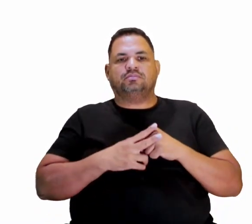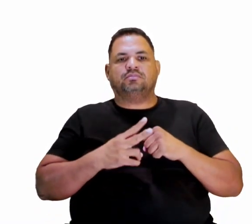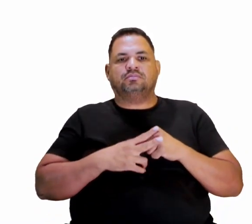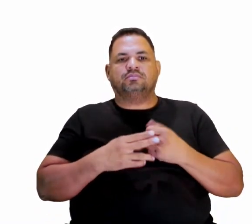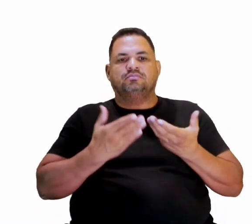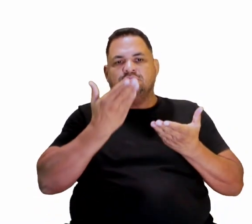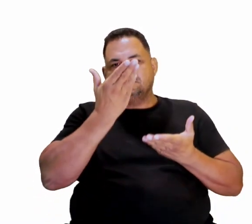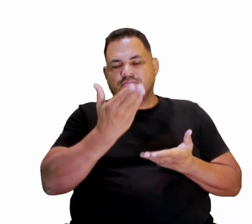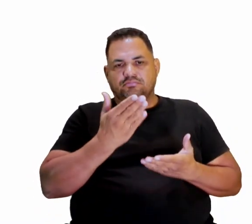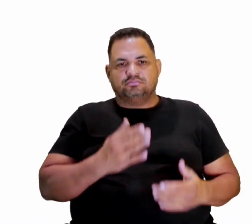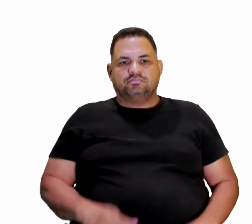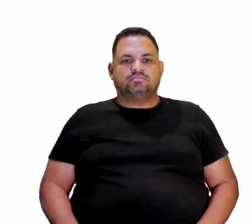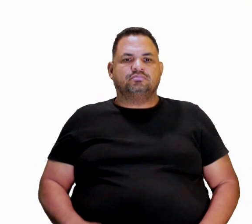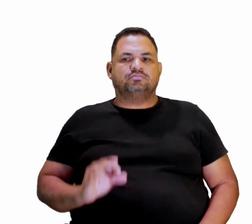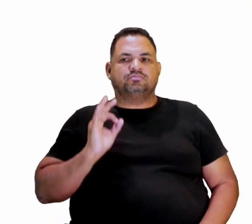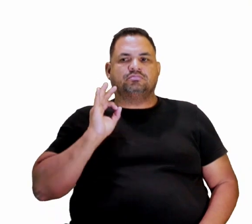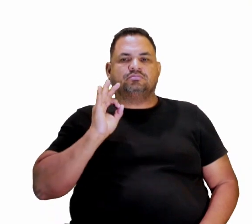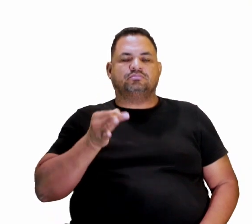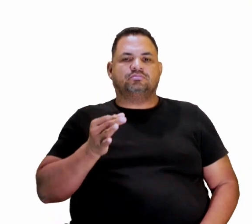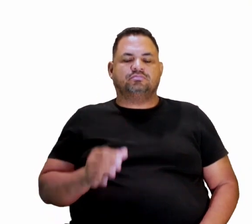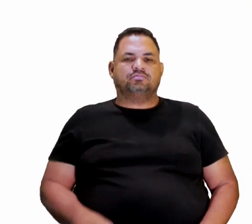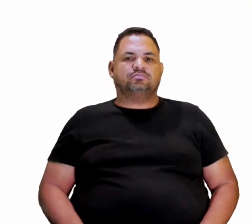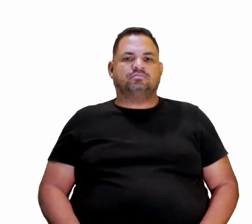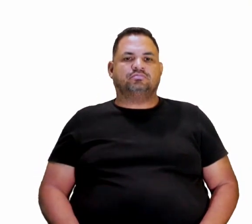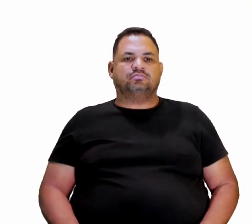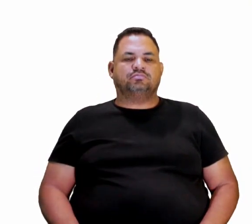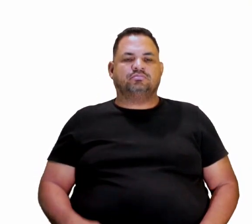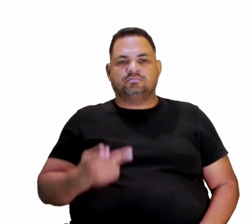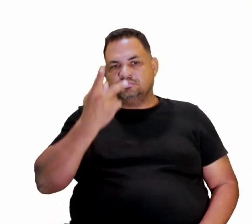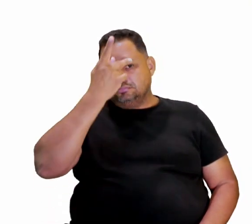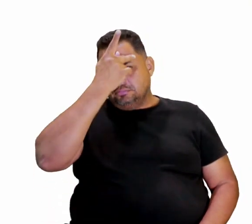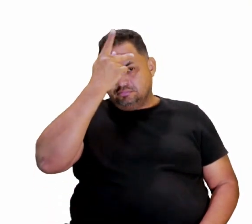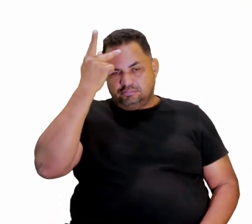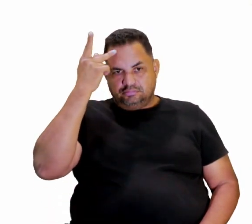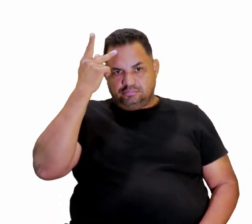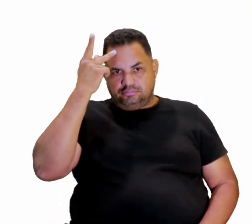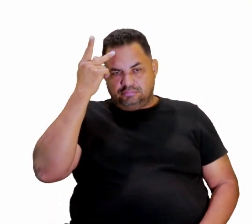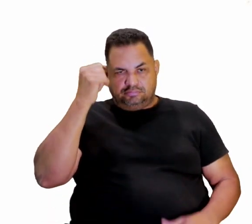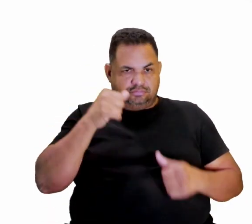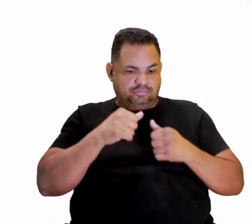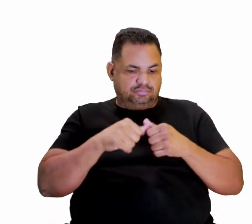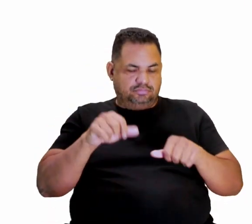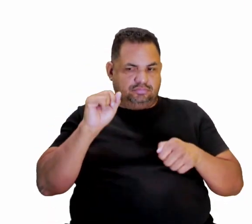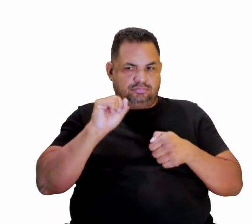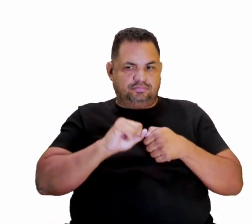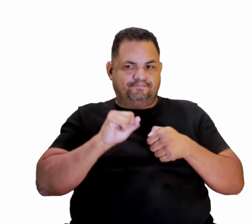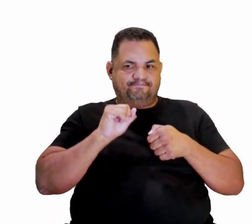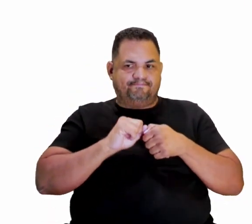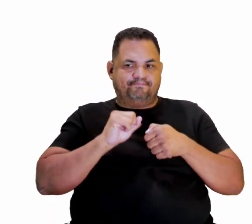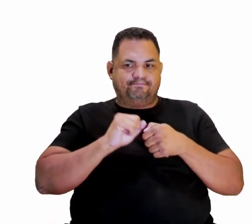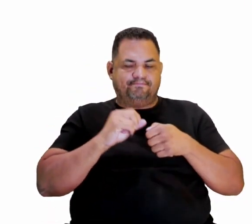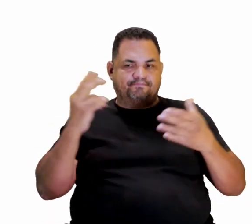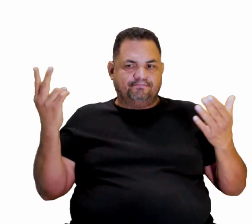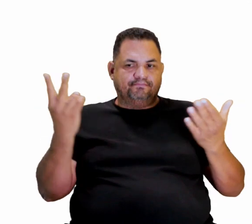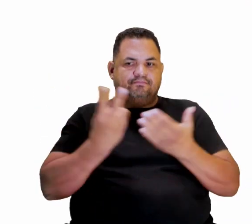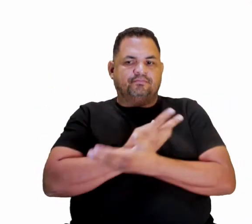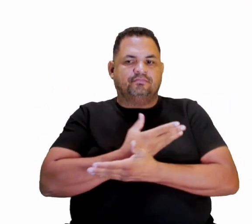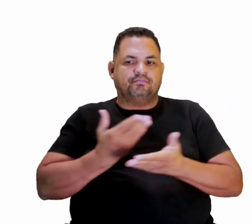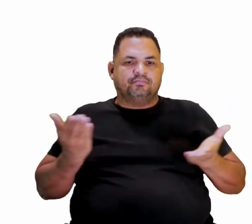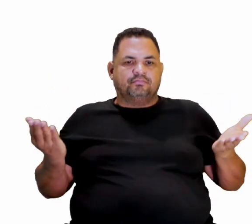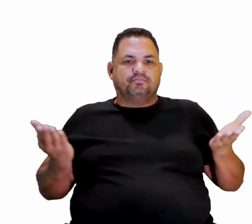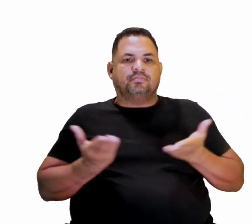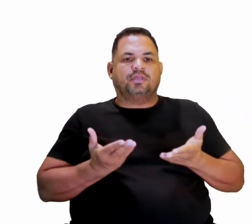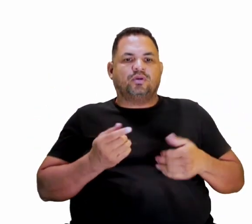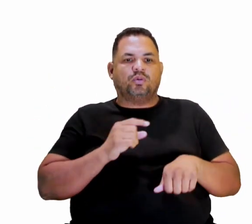do, que está aqui, certo? Então, pessoas estão fazendo. Então, é algo que está ocorrendo agora,